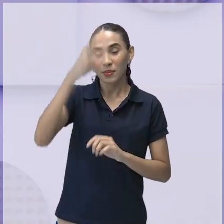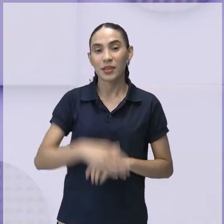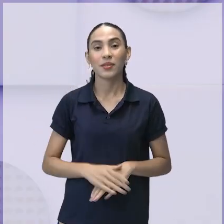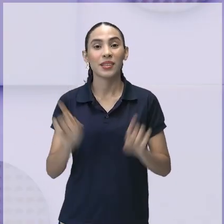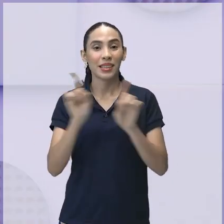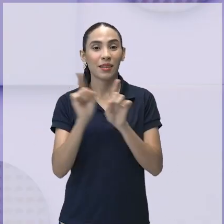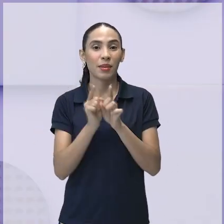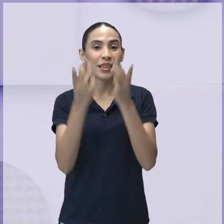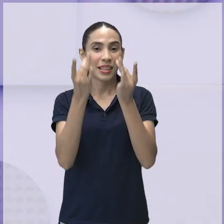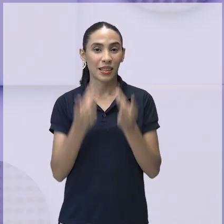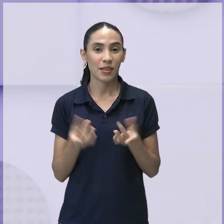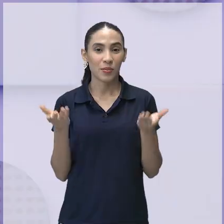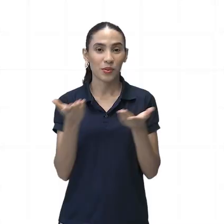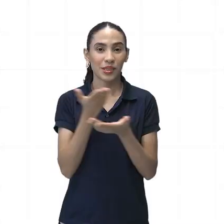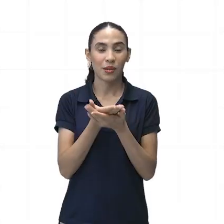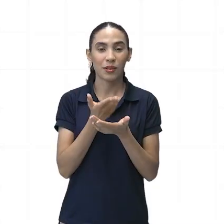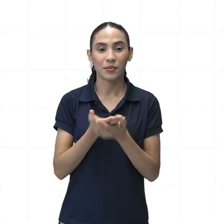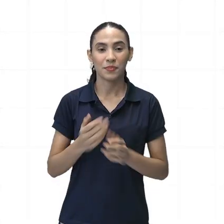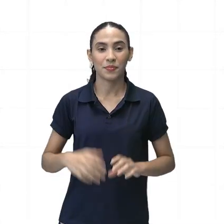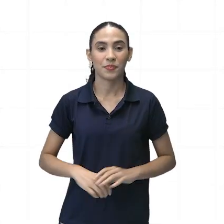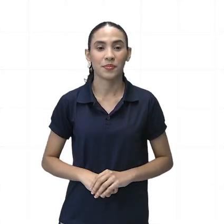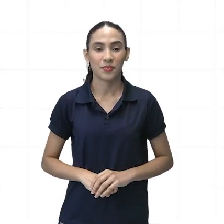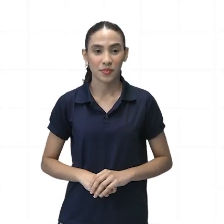e o detalhamento desta aula.